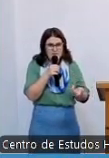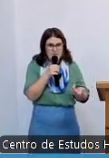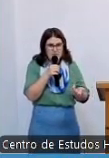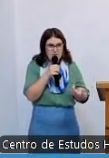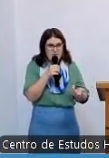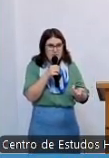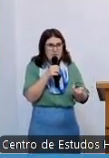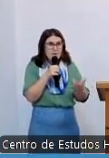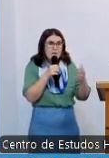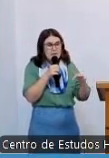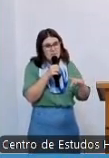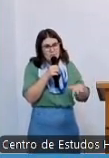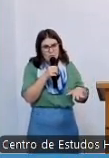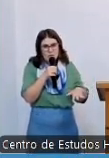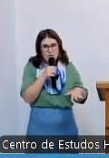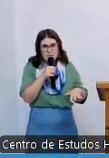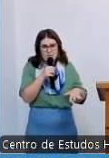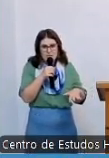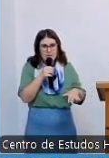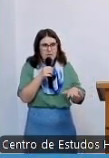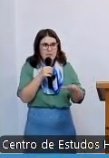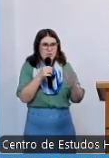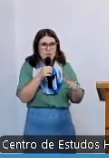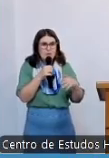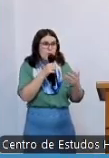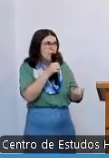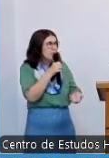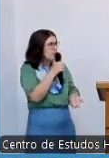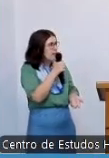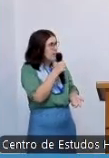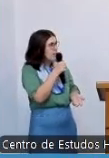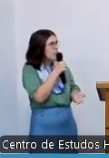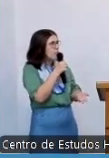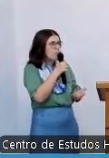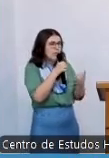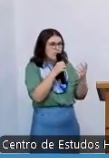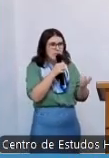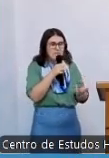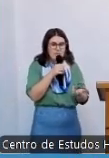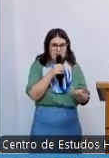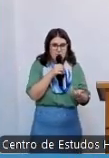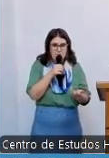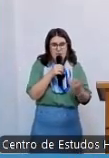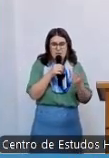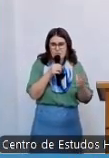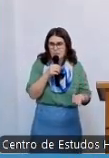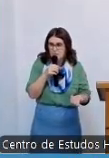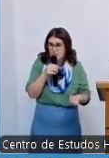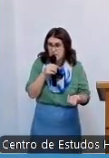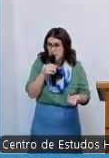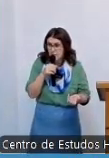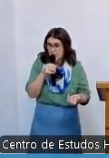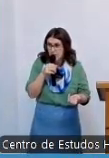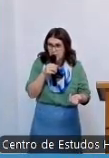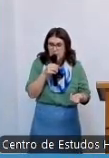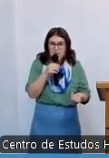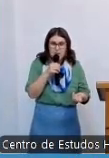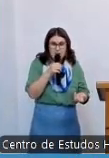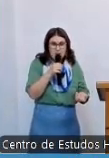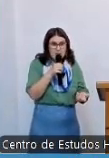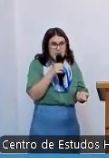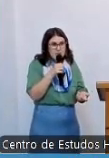definição ainda vai sair, e hoje, então, está valendo, a gente tem 8 CEPs no momento, que são acreditados, todos em São